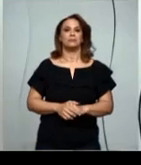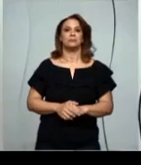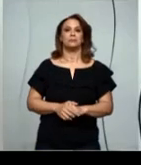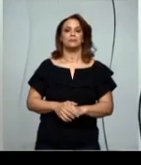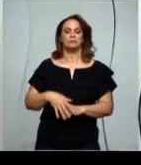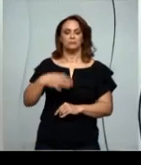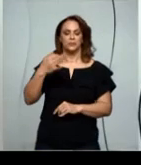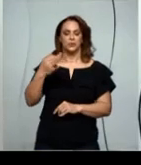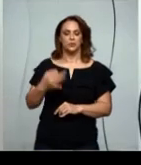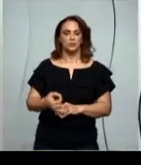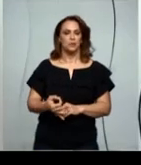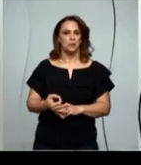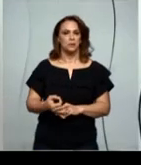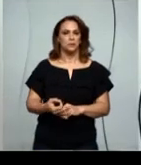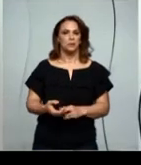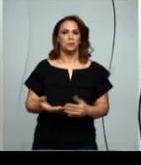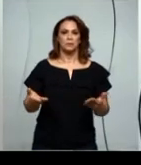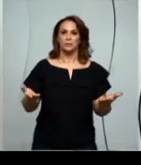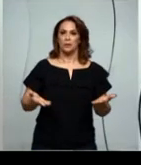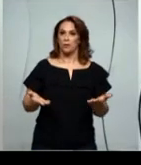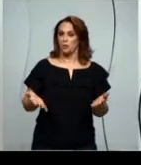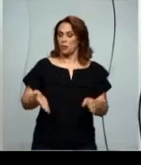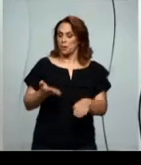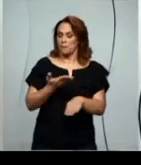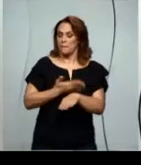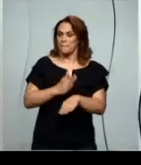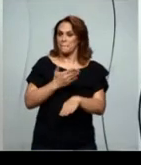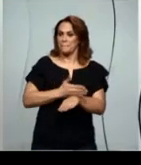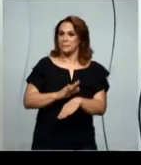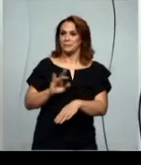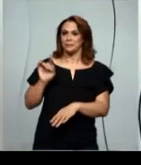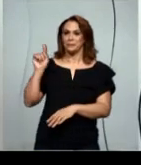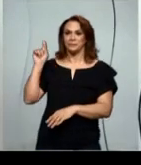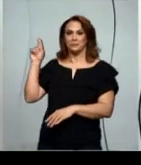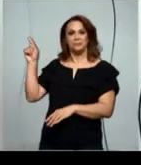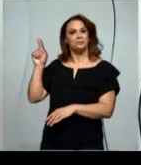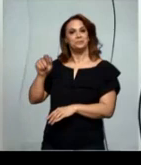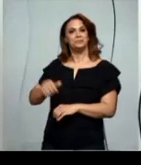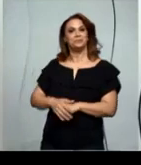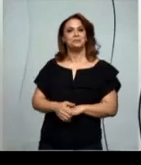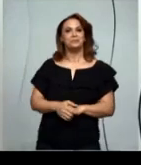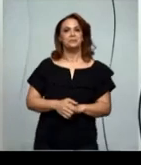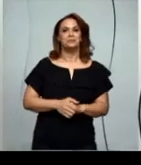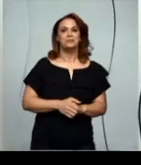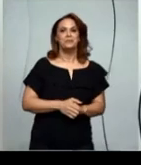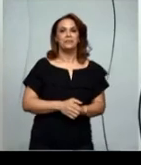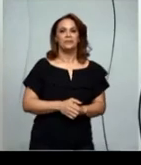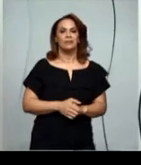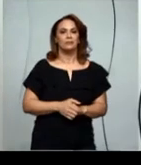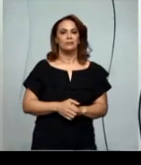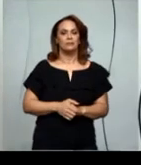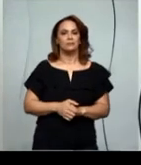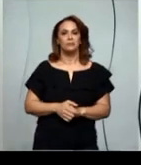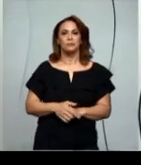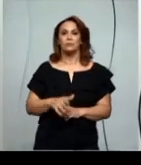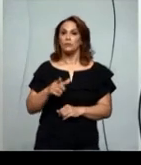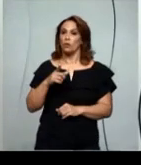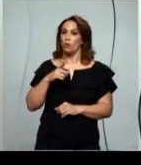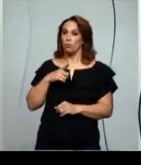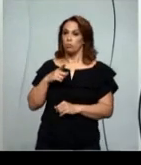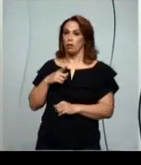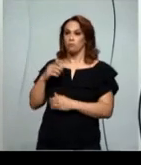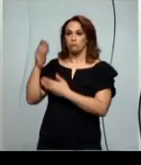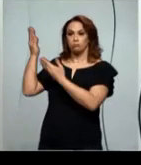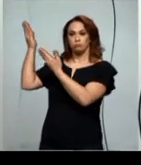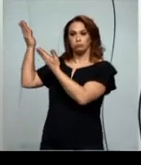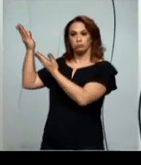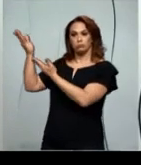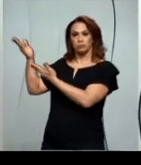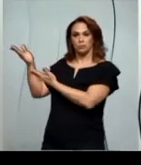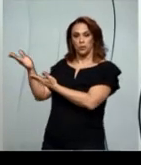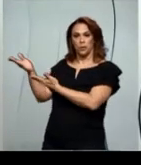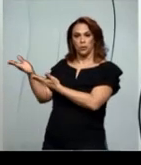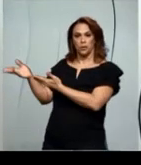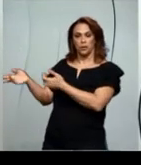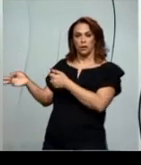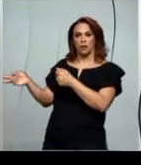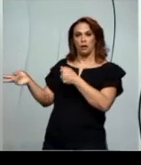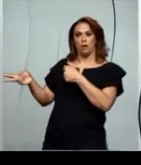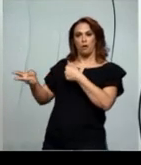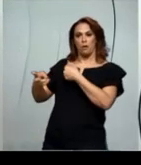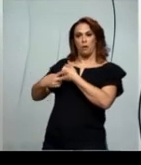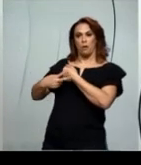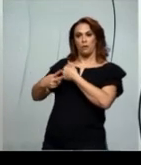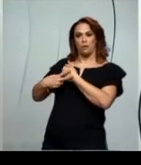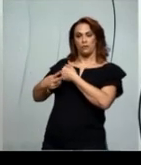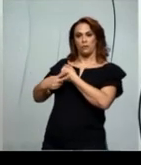vamos agora praticar. Let's practice. Então tá. Então aqui eu tenho esses verbos. O verbo start, que é o verbo